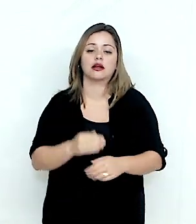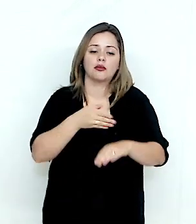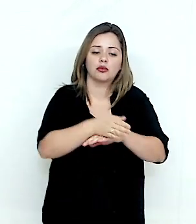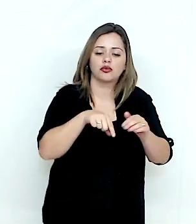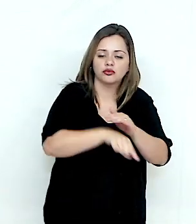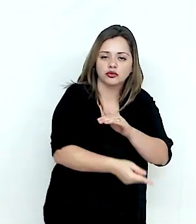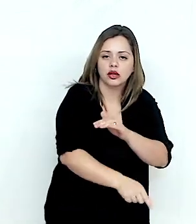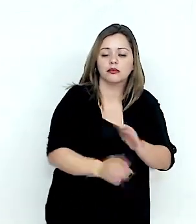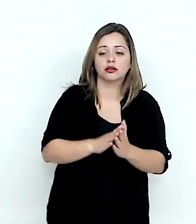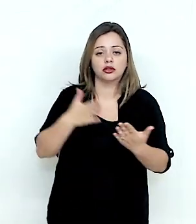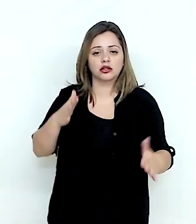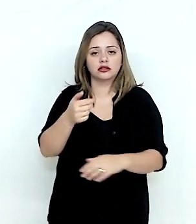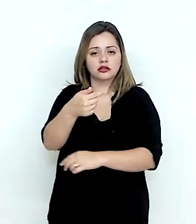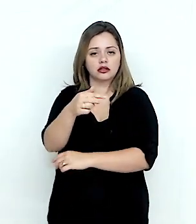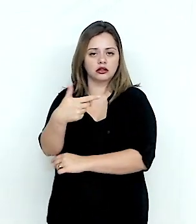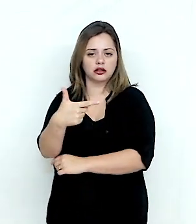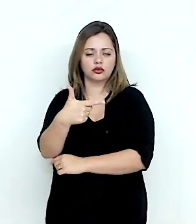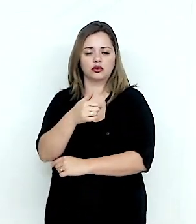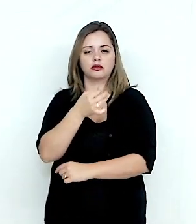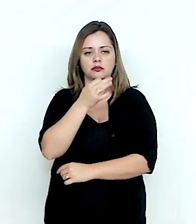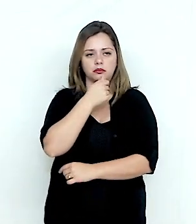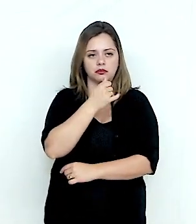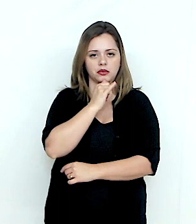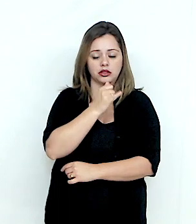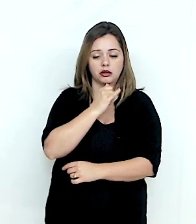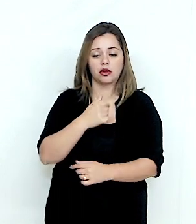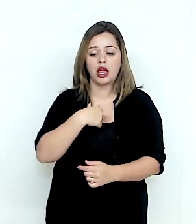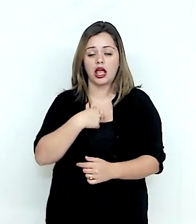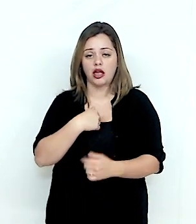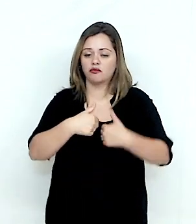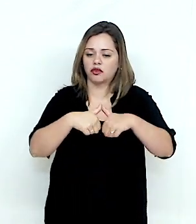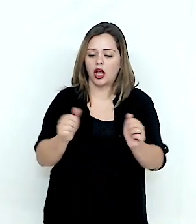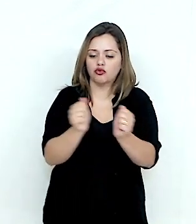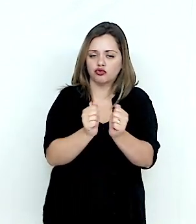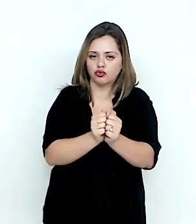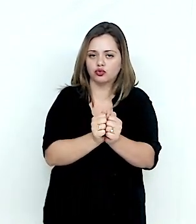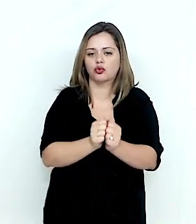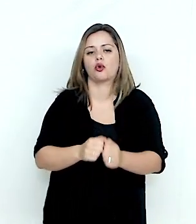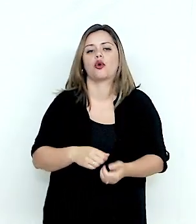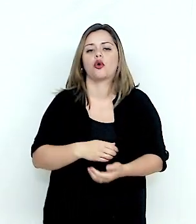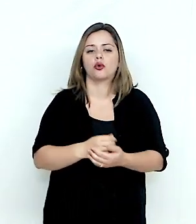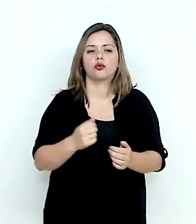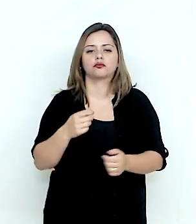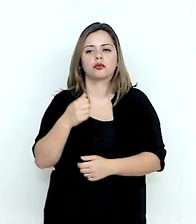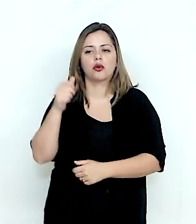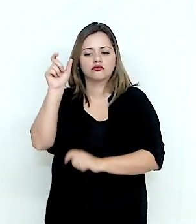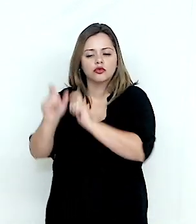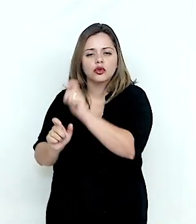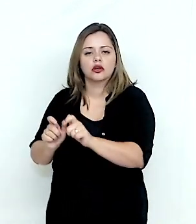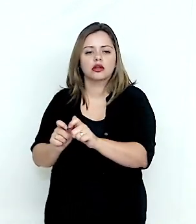do ACE-72. Eu próprio estive com o ministro de Comércio e Economia, em um certo momento